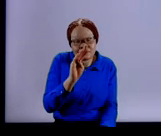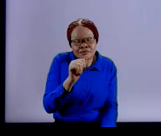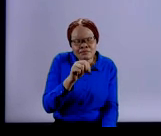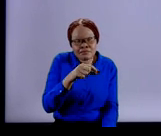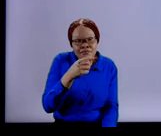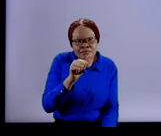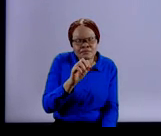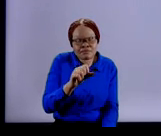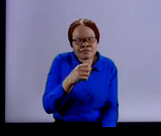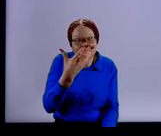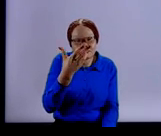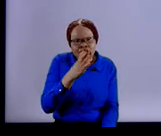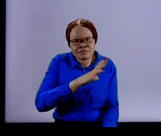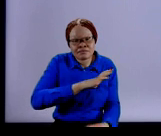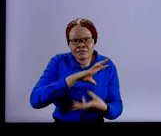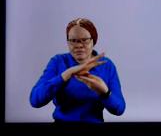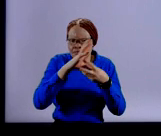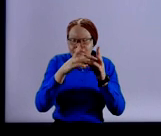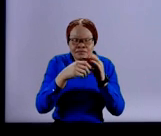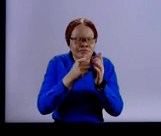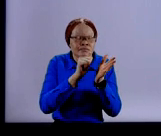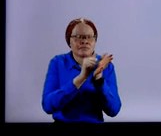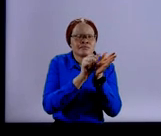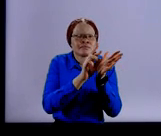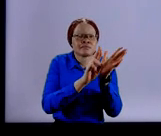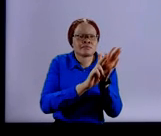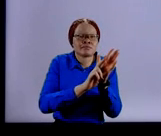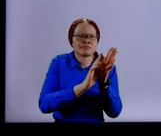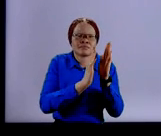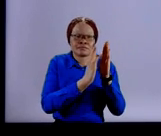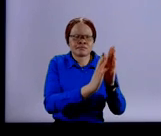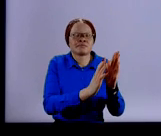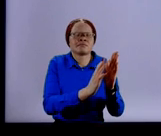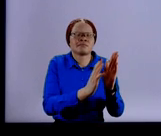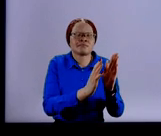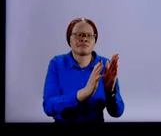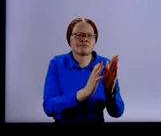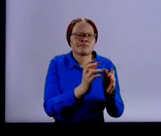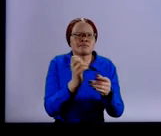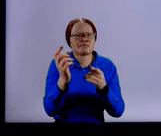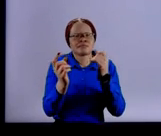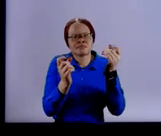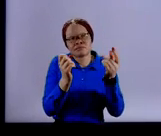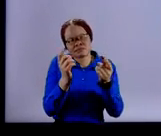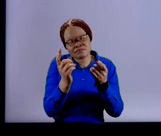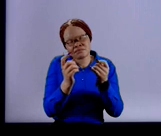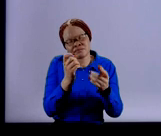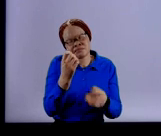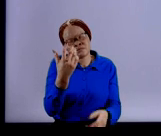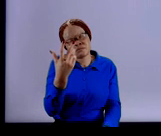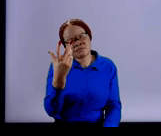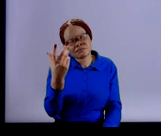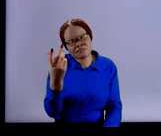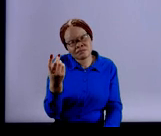os as são todos estes artigos definidos entre